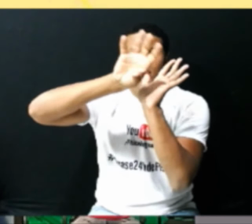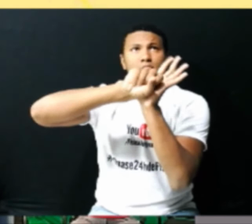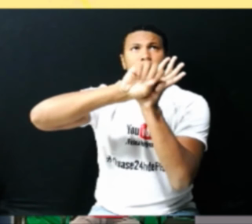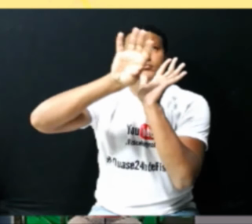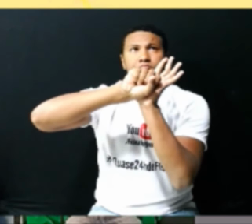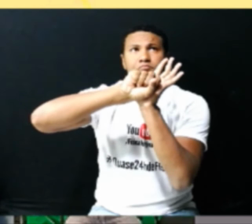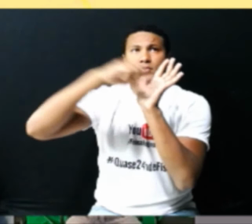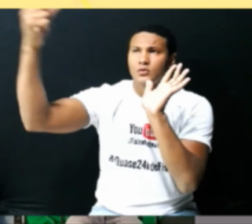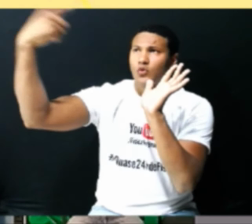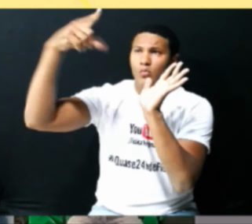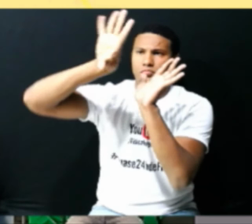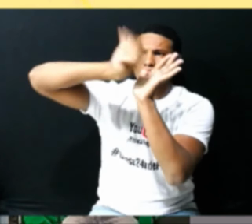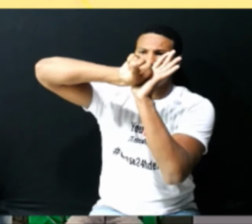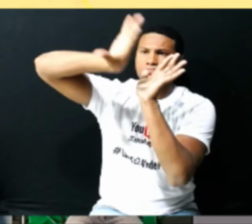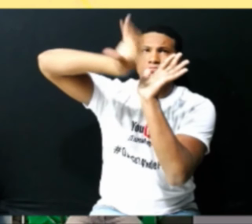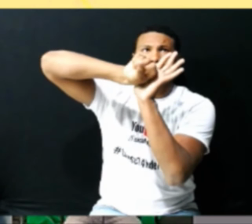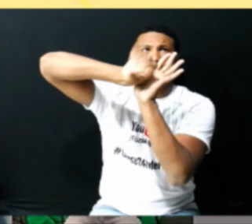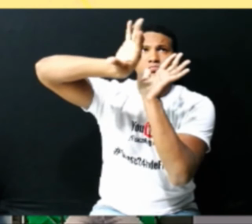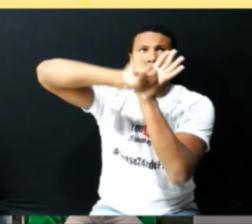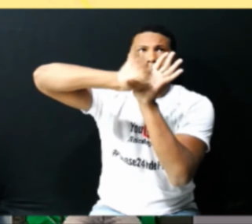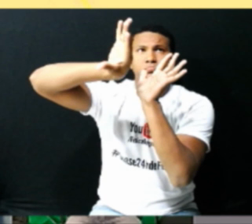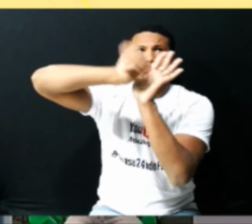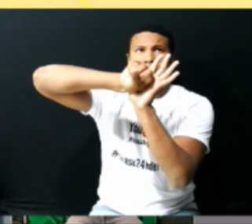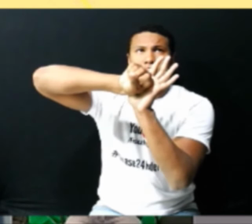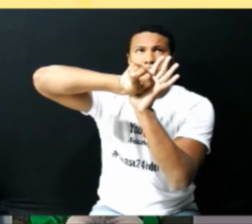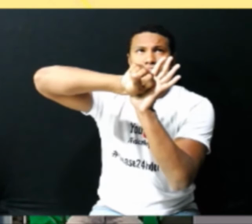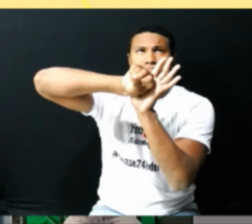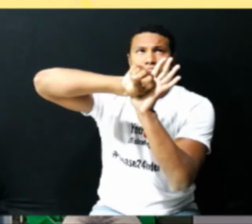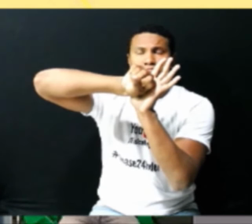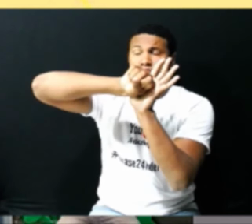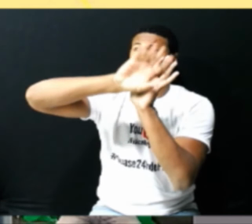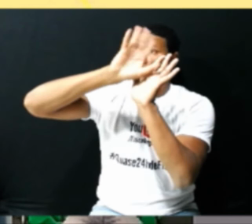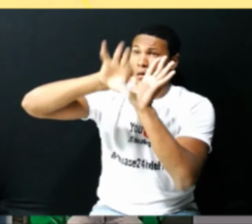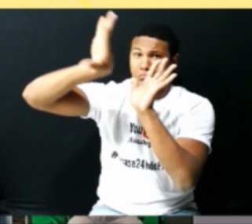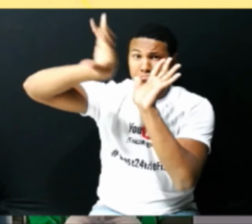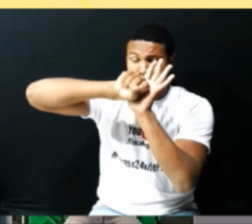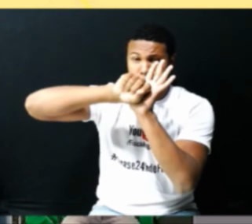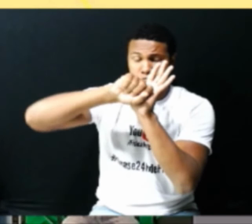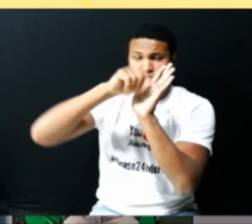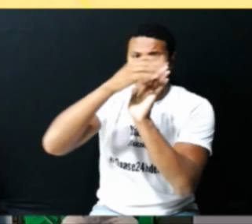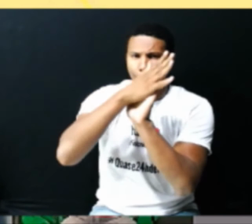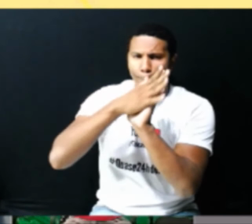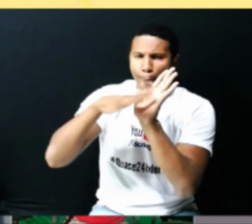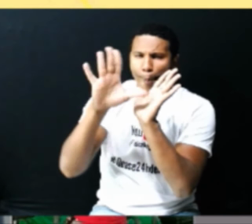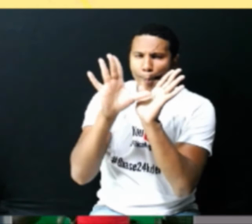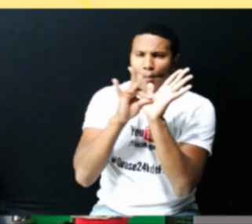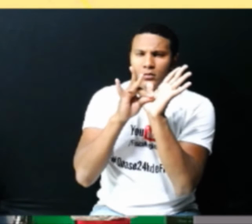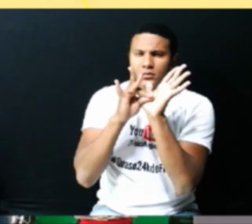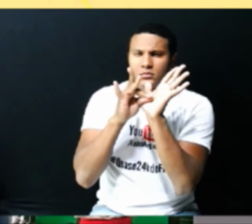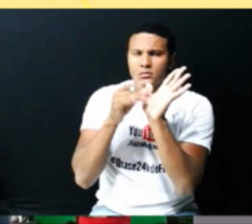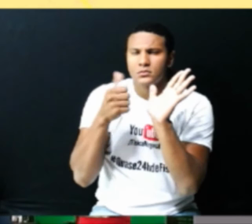do sol, aí através de processos químicos vai permitir que essa energia luminosa